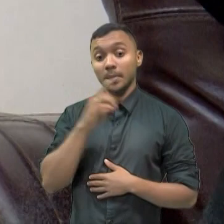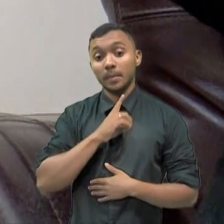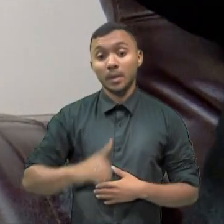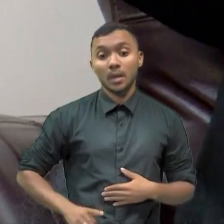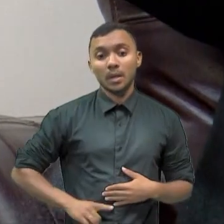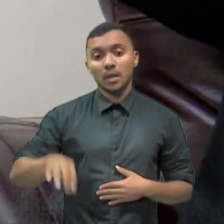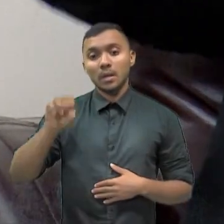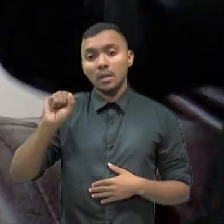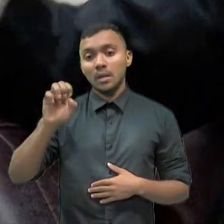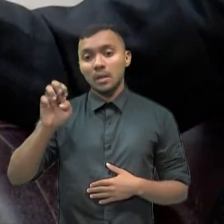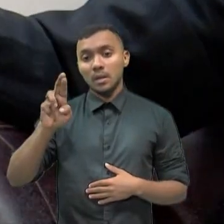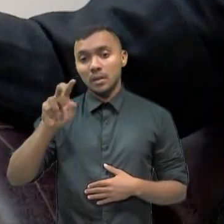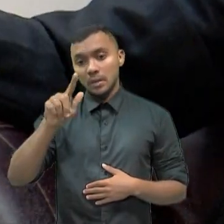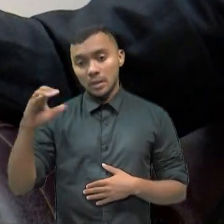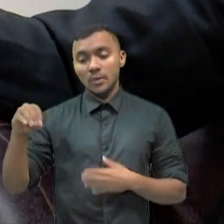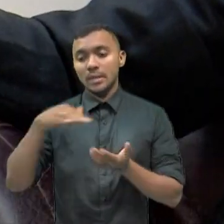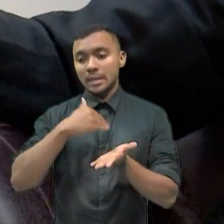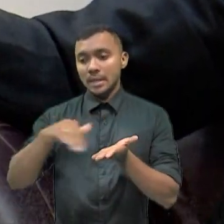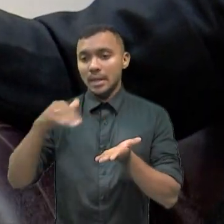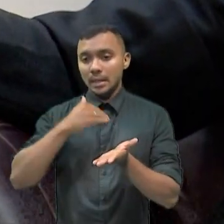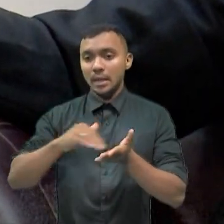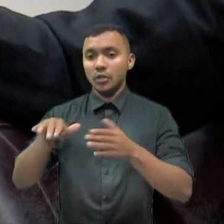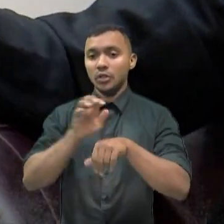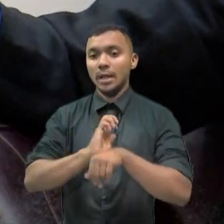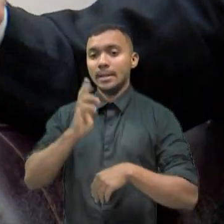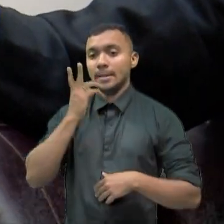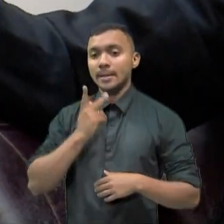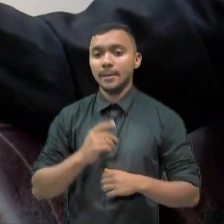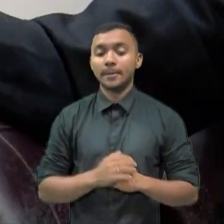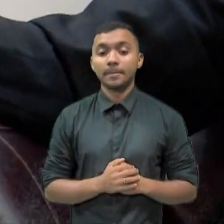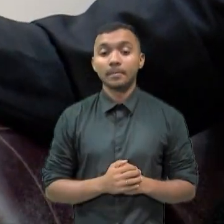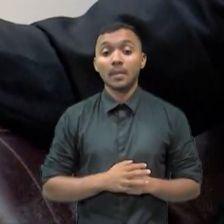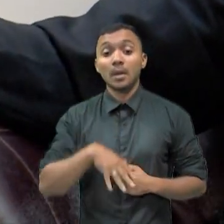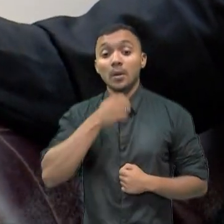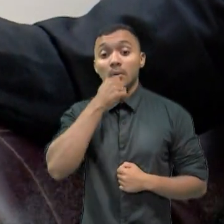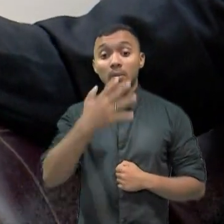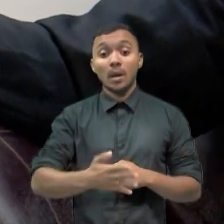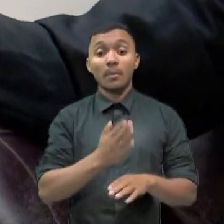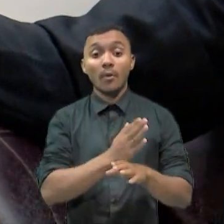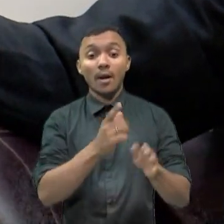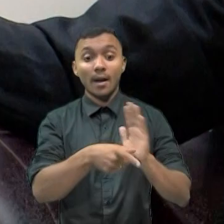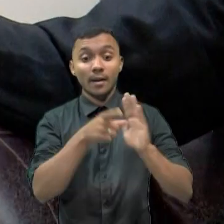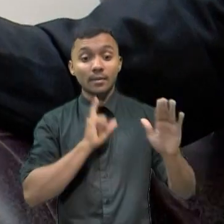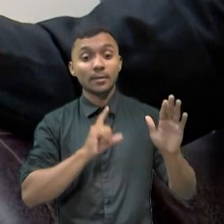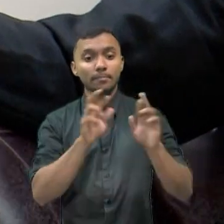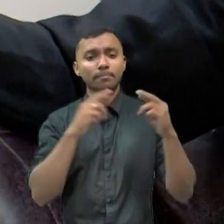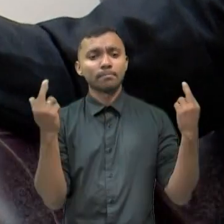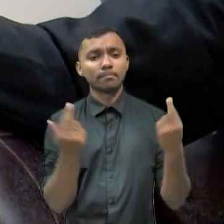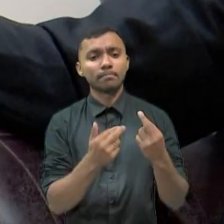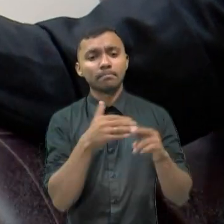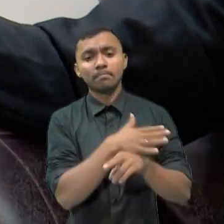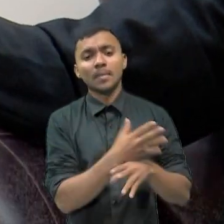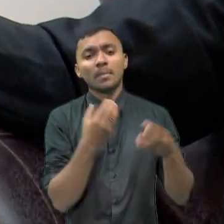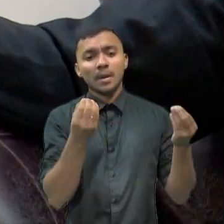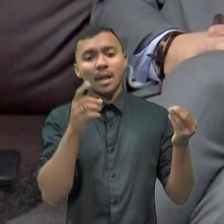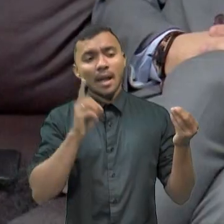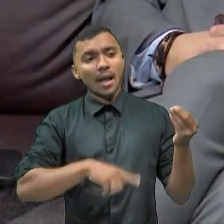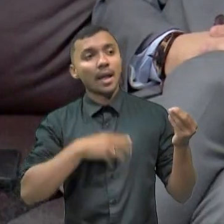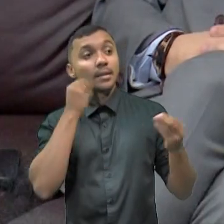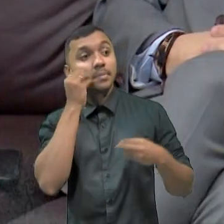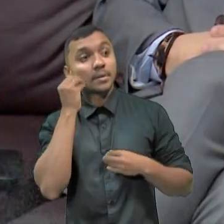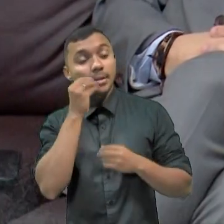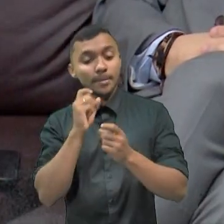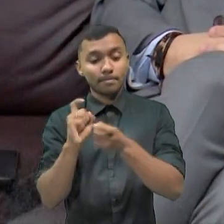que é o secretário do Estado do Ceará na Unali, pontuou que o encontro também serve para a troca de experiências e